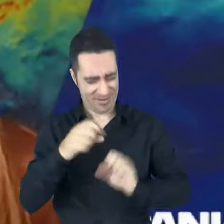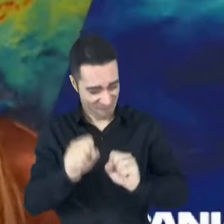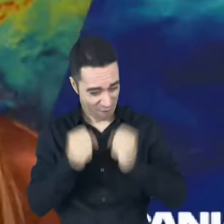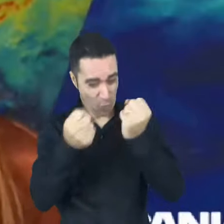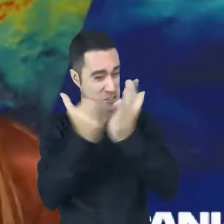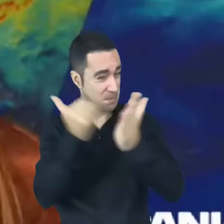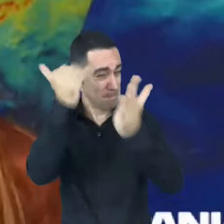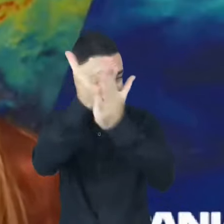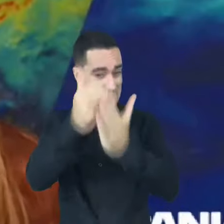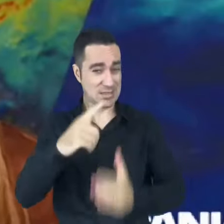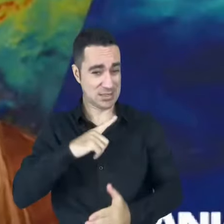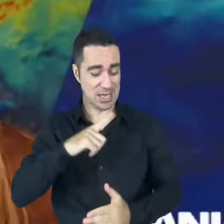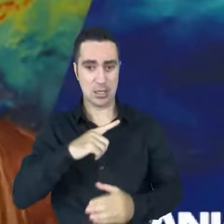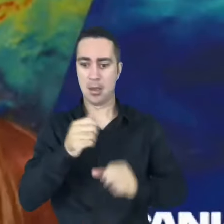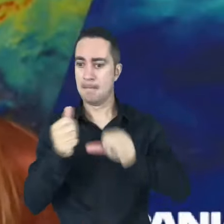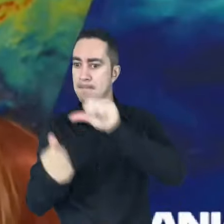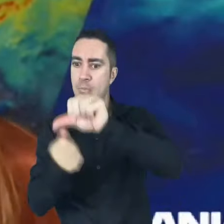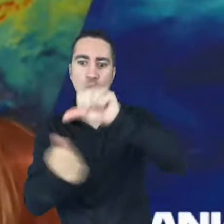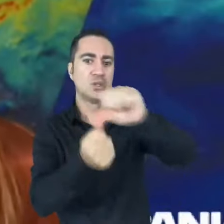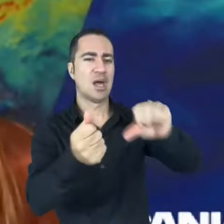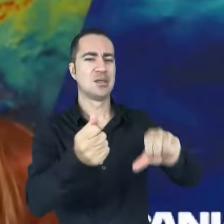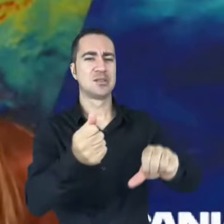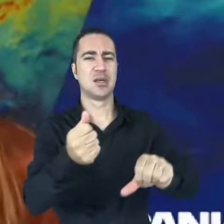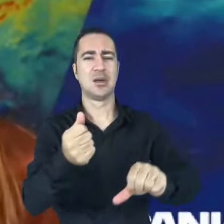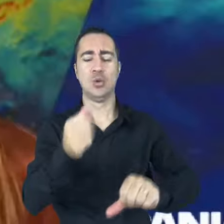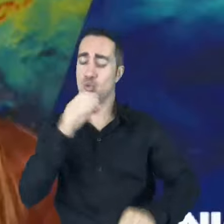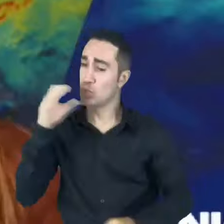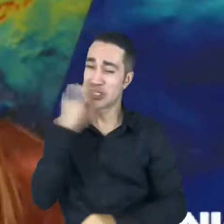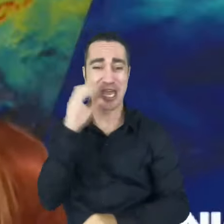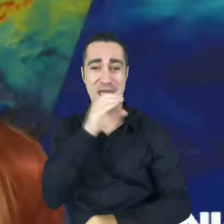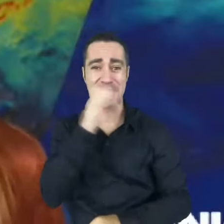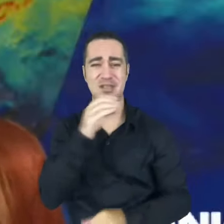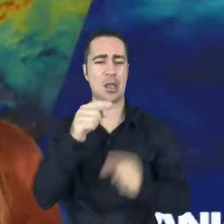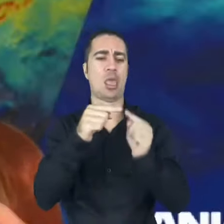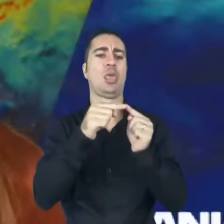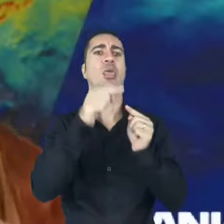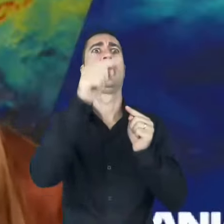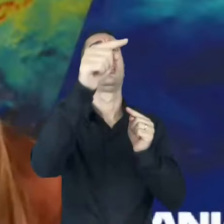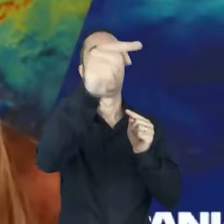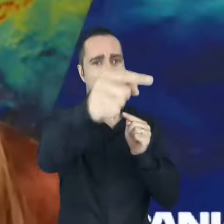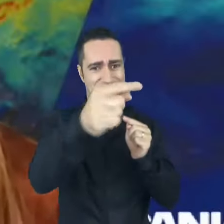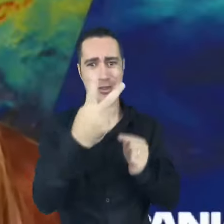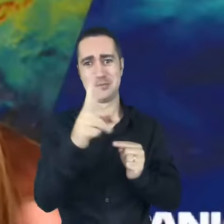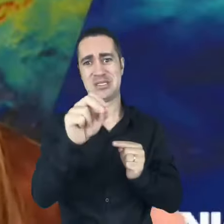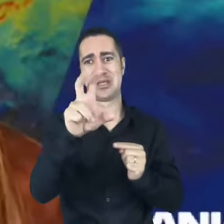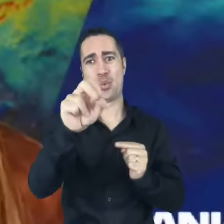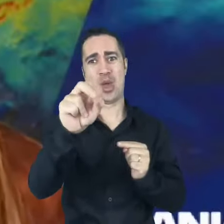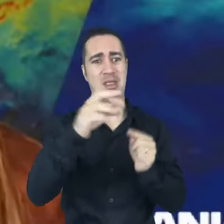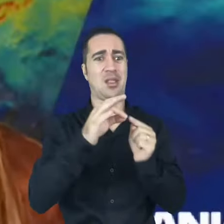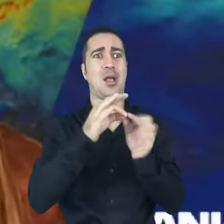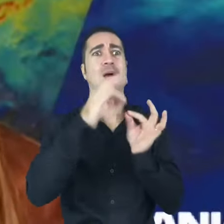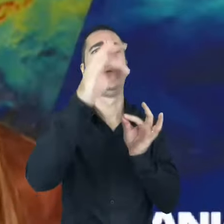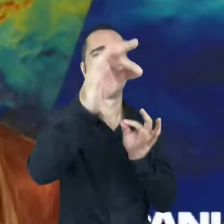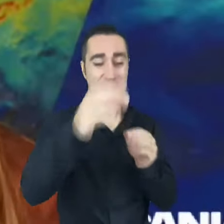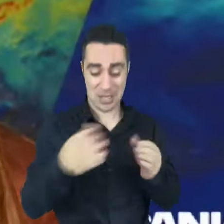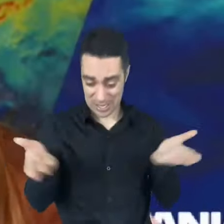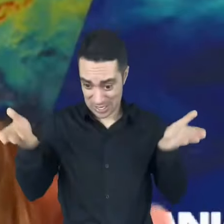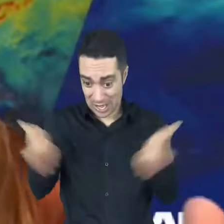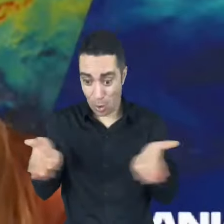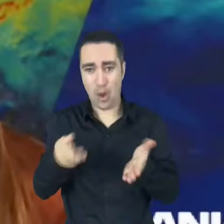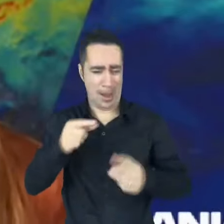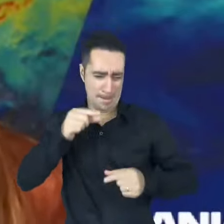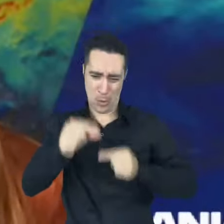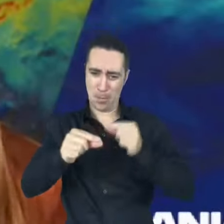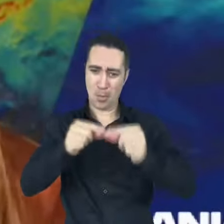mudança climática é tão urgente, temos emergência planetária. Como podemos fazer alvos dentro da vida, das